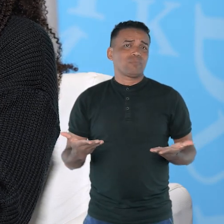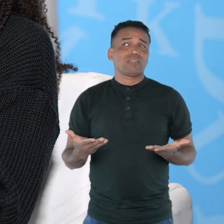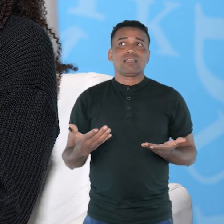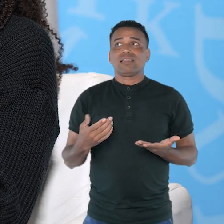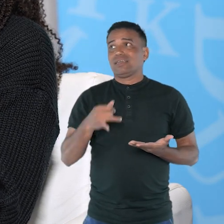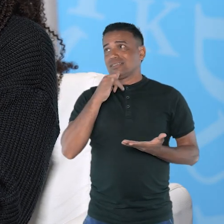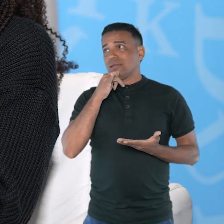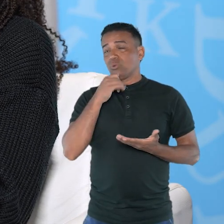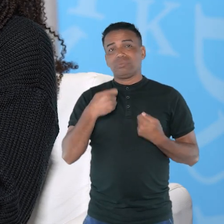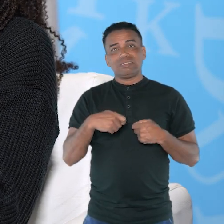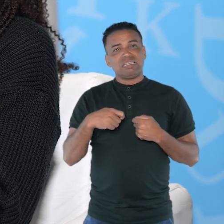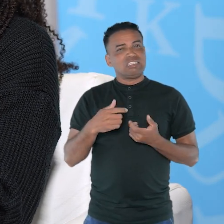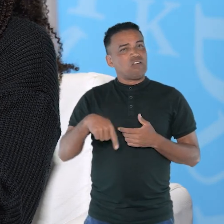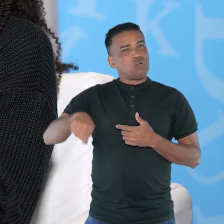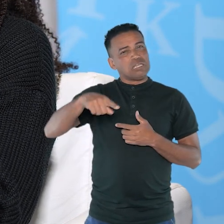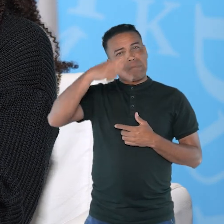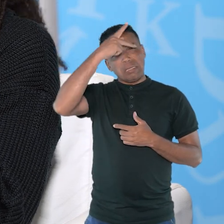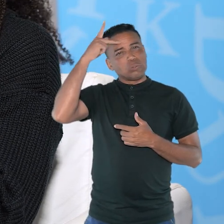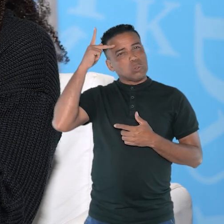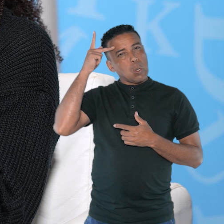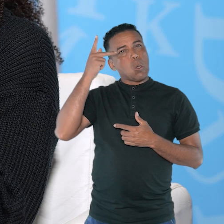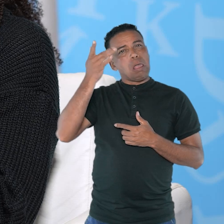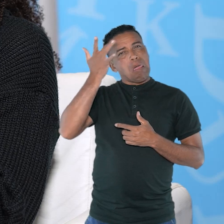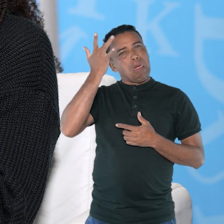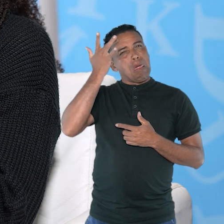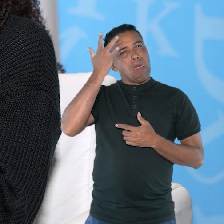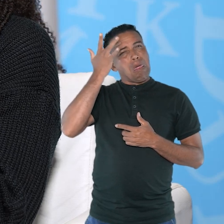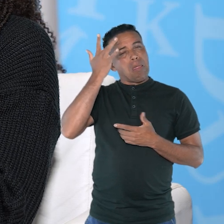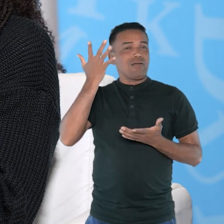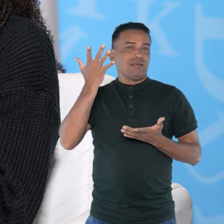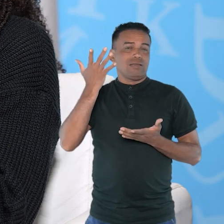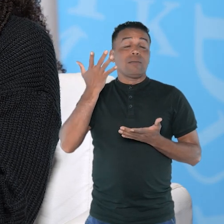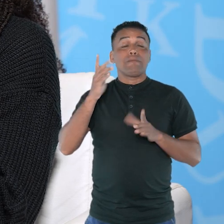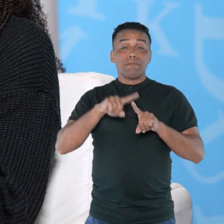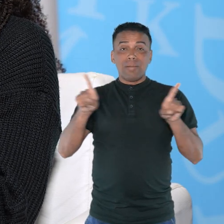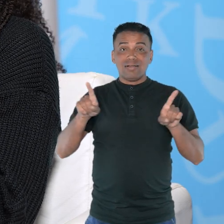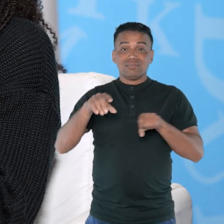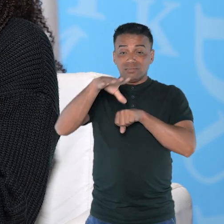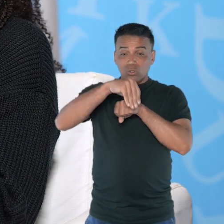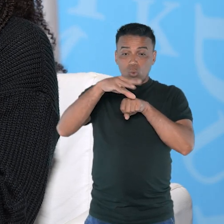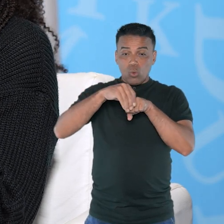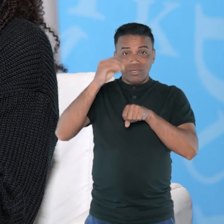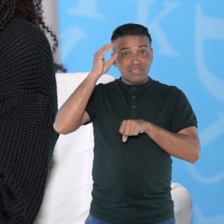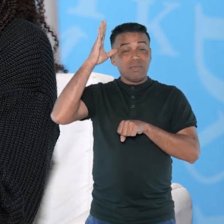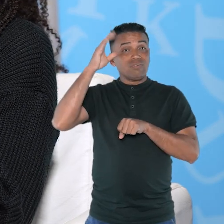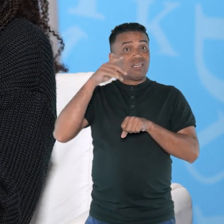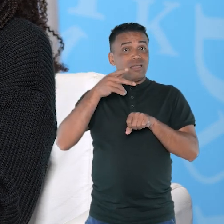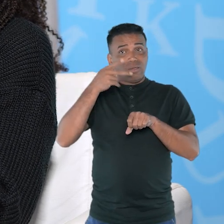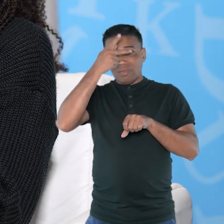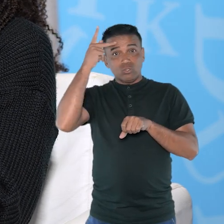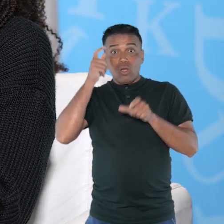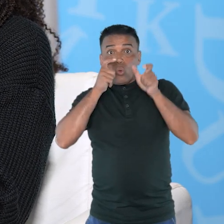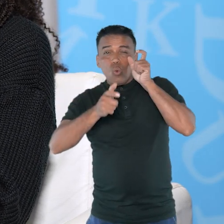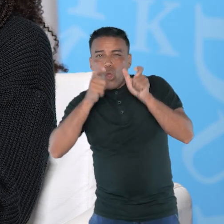que ser a pessoa mais nerd do mundo, estudar, que não sei o quê. Isso é legal também, mas o conhecimento é você ser uma pessoa curiosa, que se pergunta, que